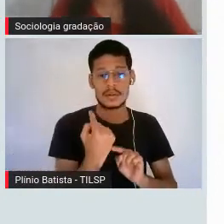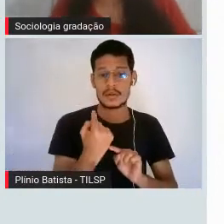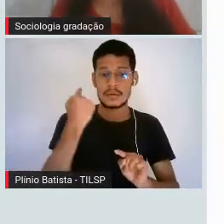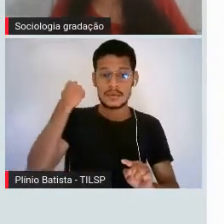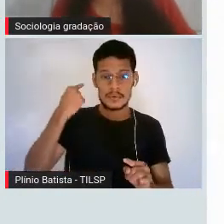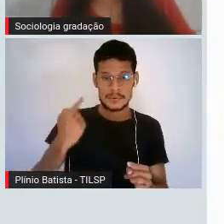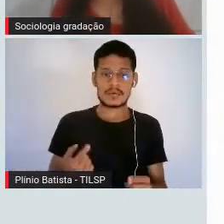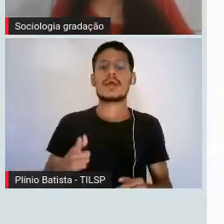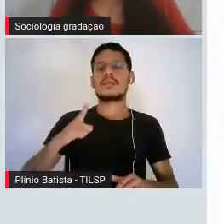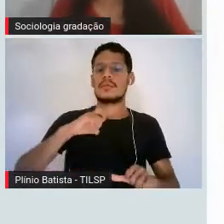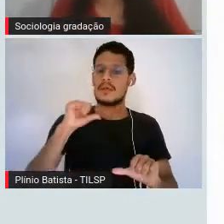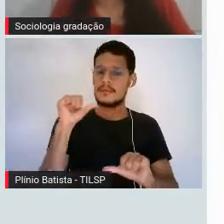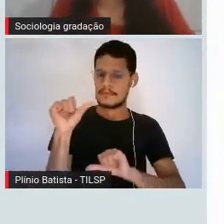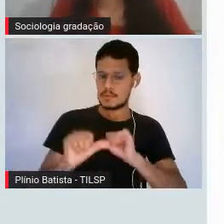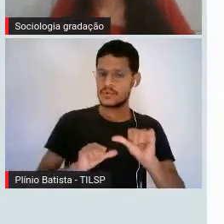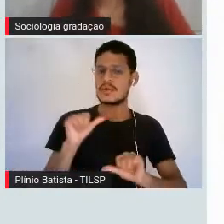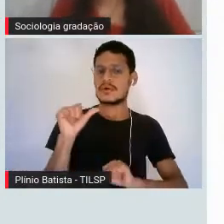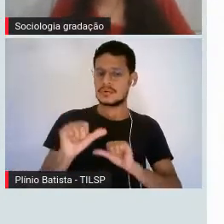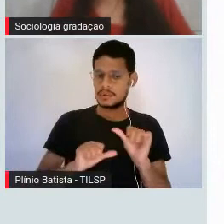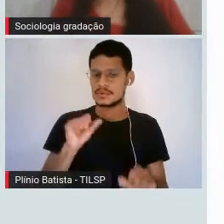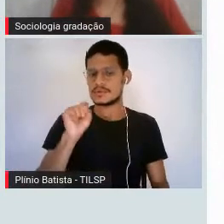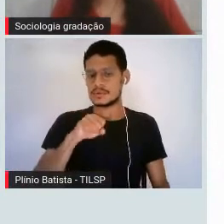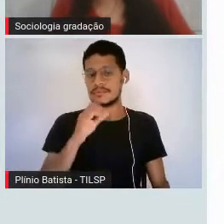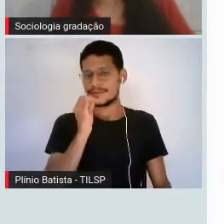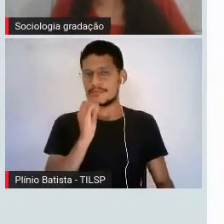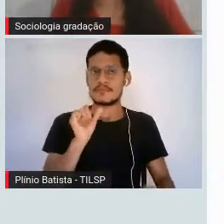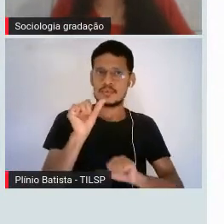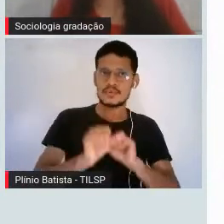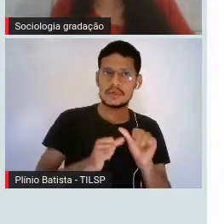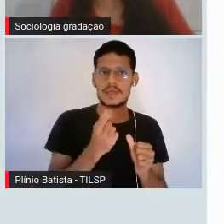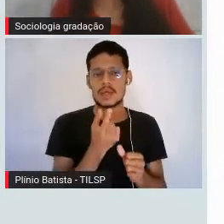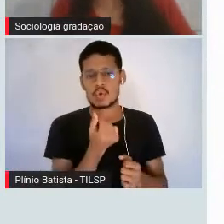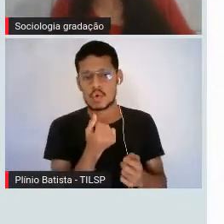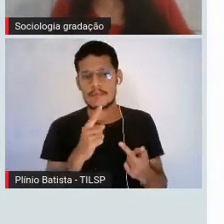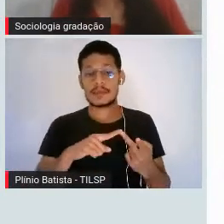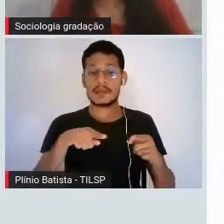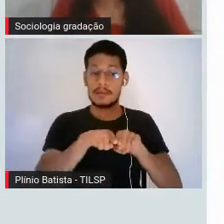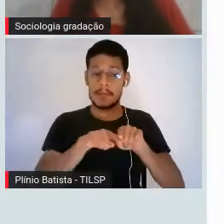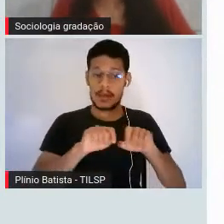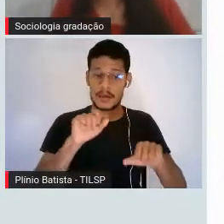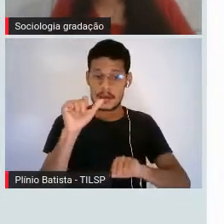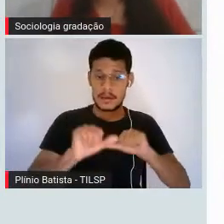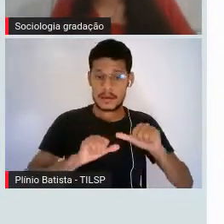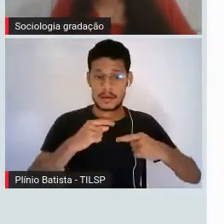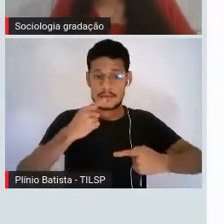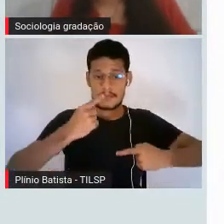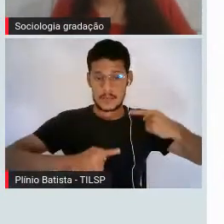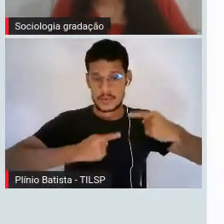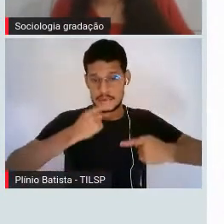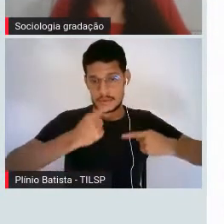mudanças profundas na economia e principalmente na política.